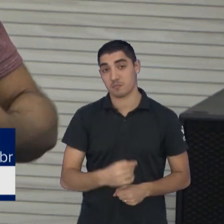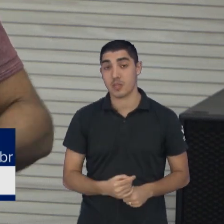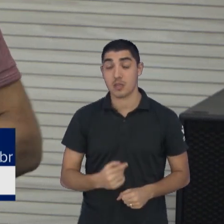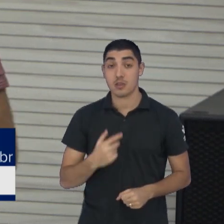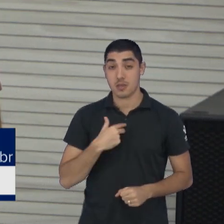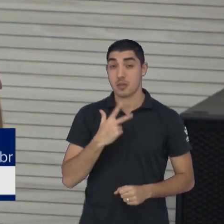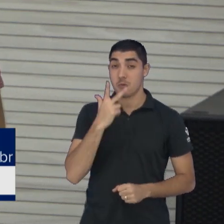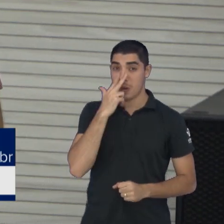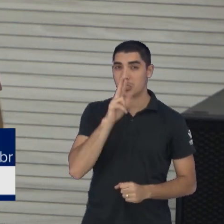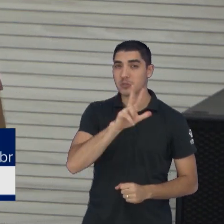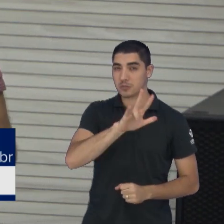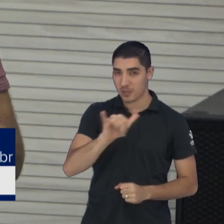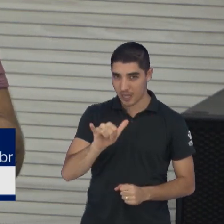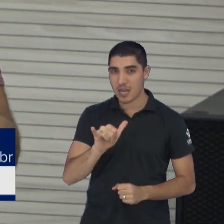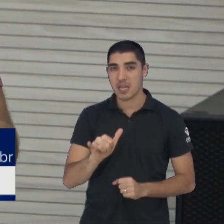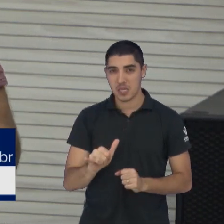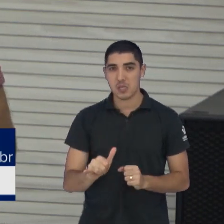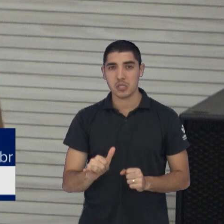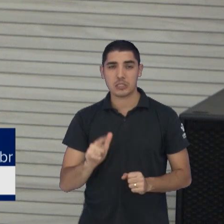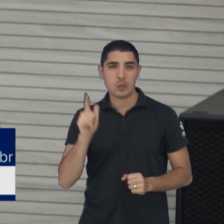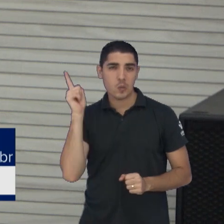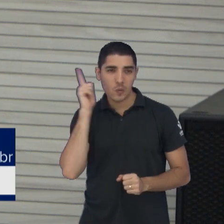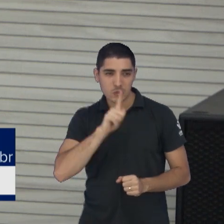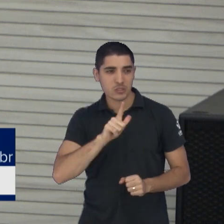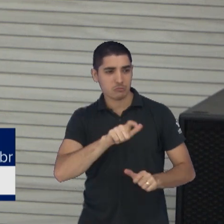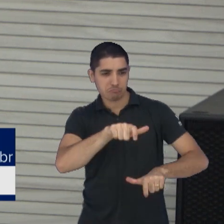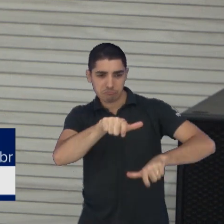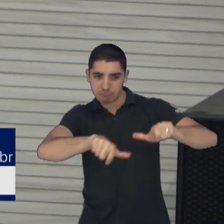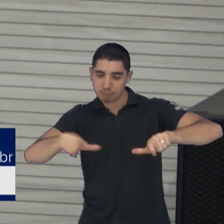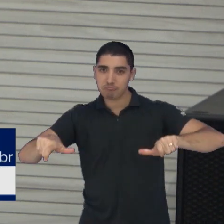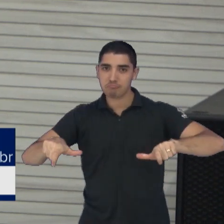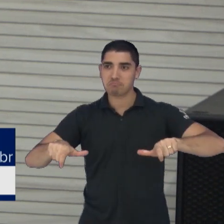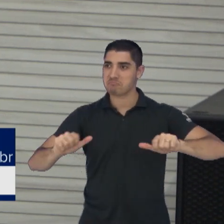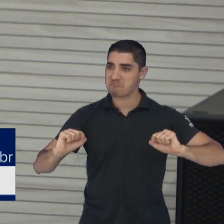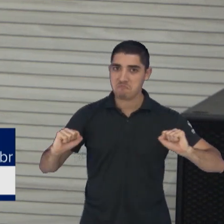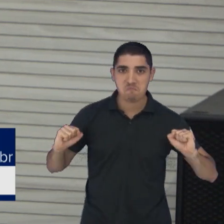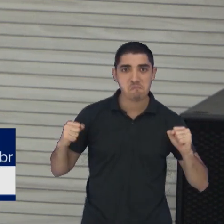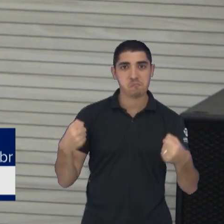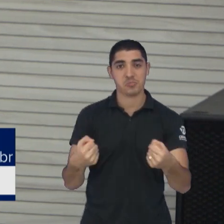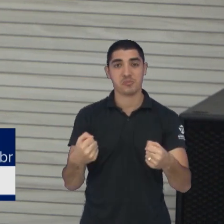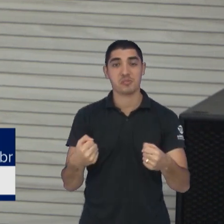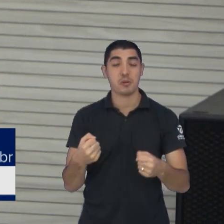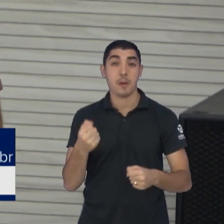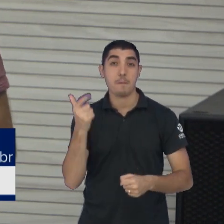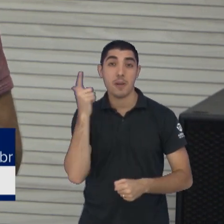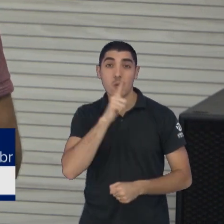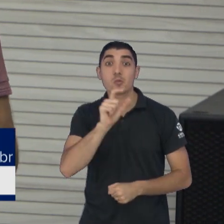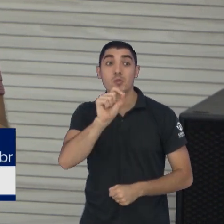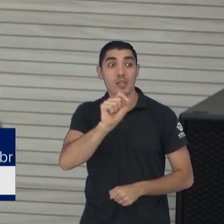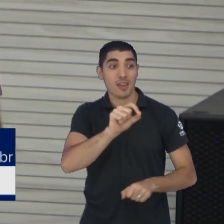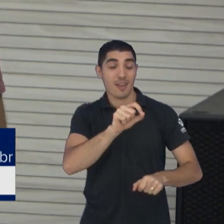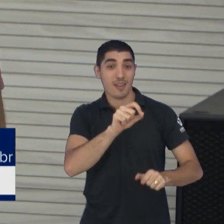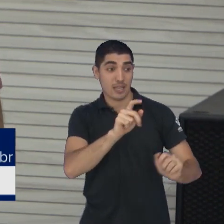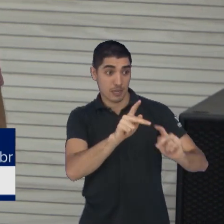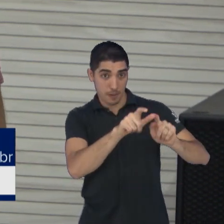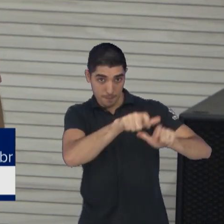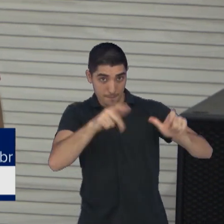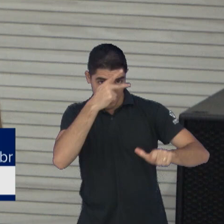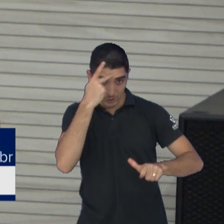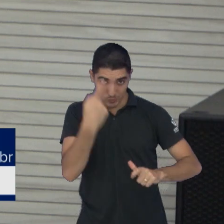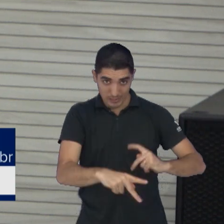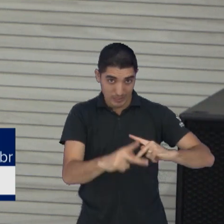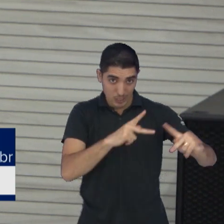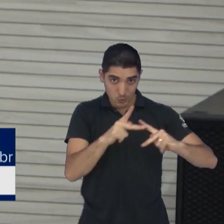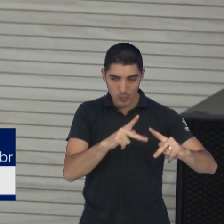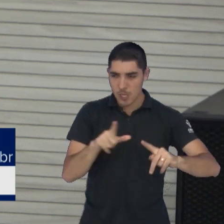diversos quadros para a cidade, de fato, ter a escolha e São José realmente